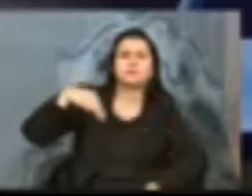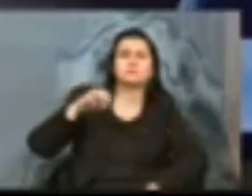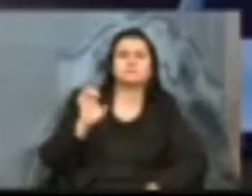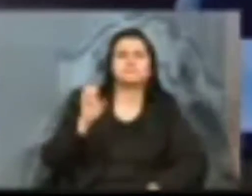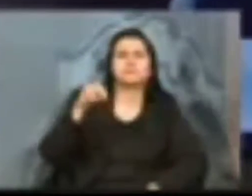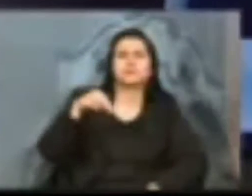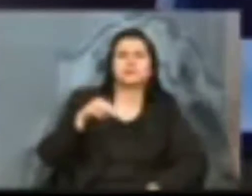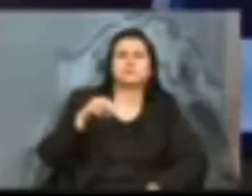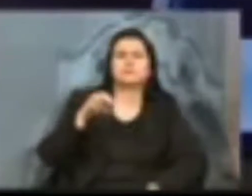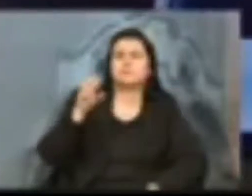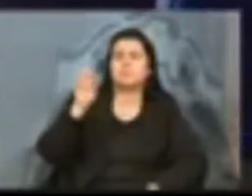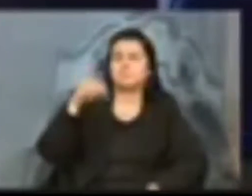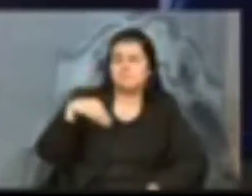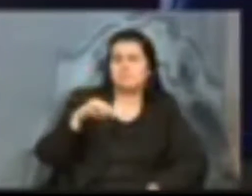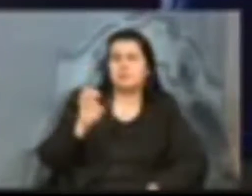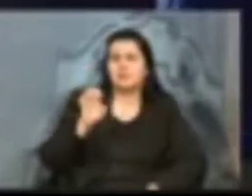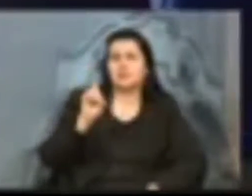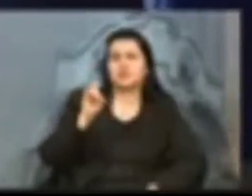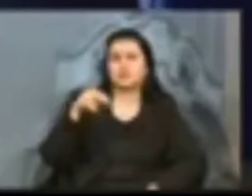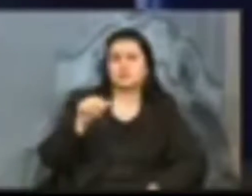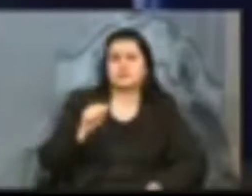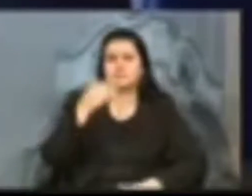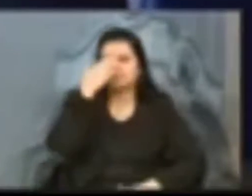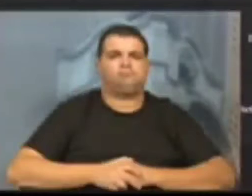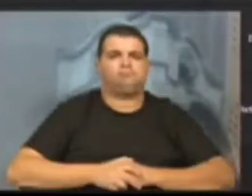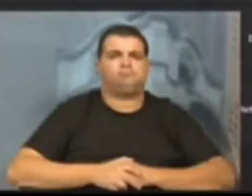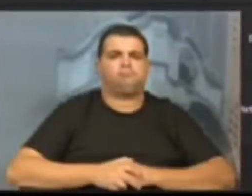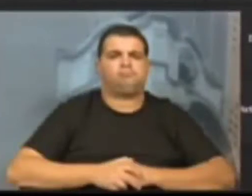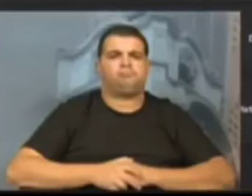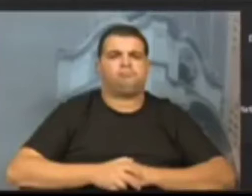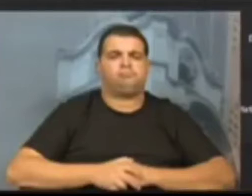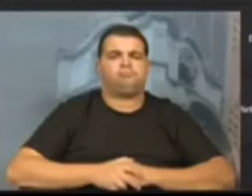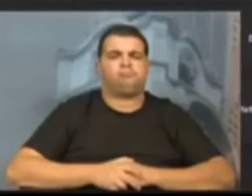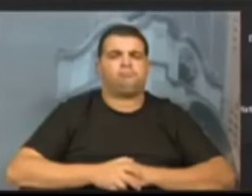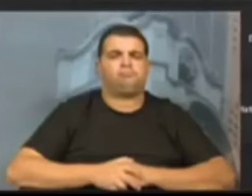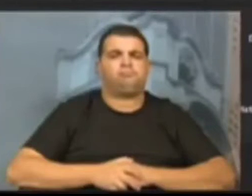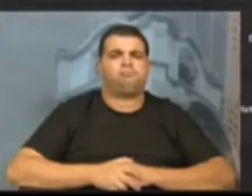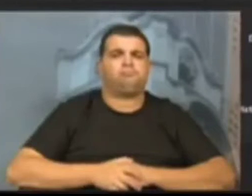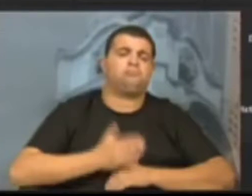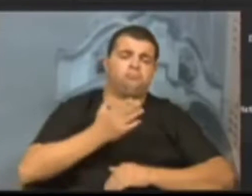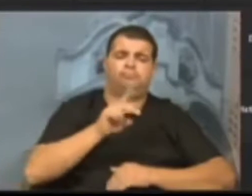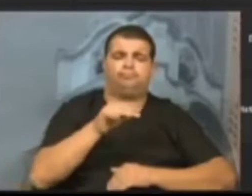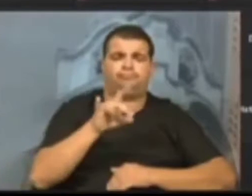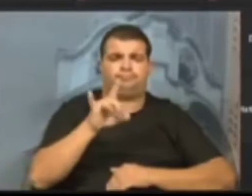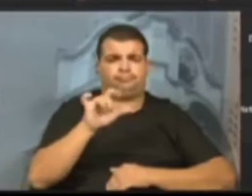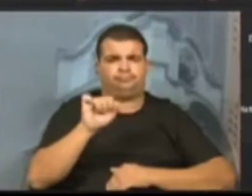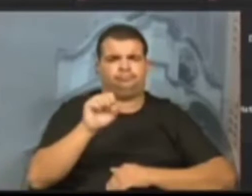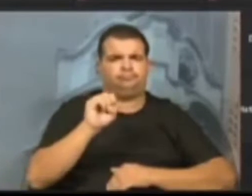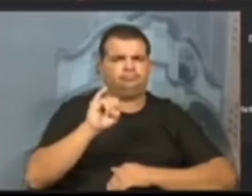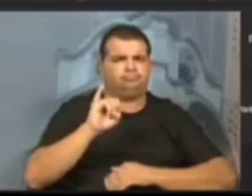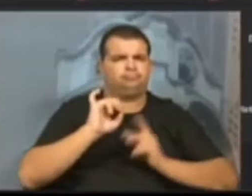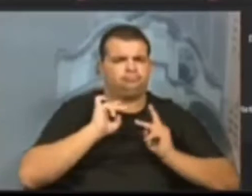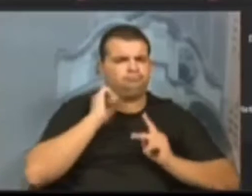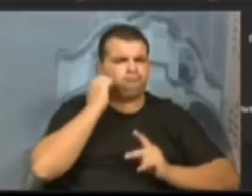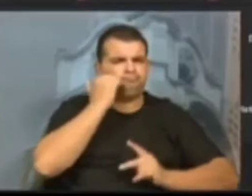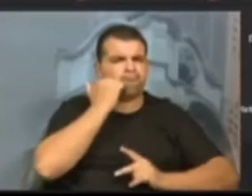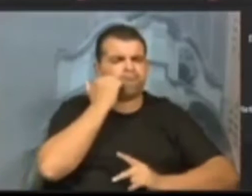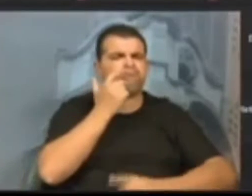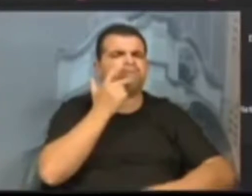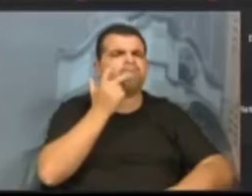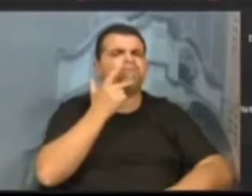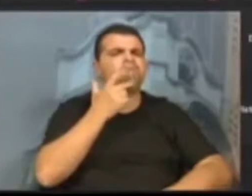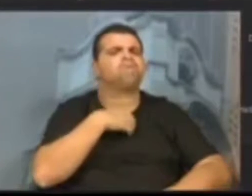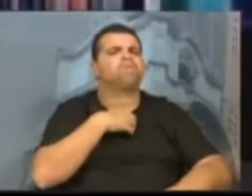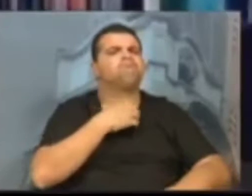Obrigado. Olha, Nádia, se uma pessoa negra diz que se